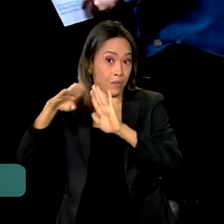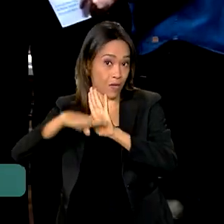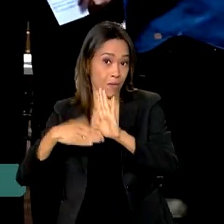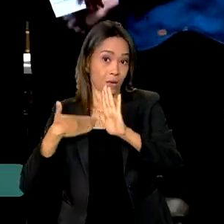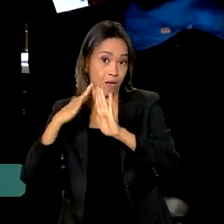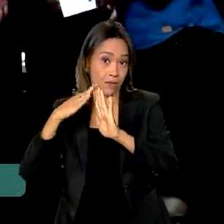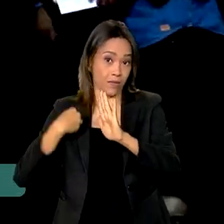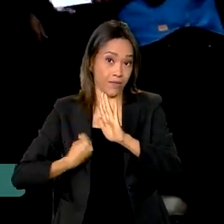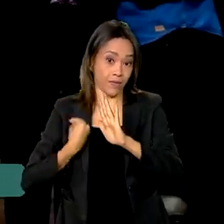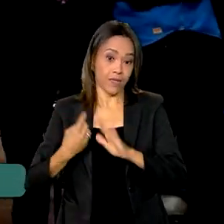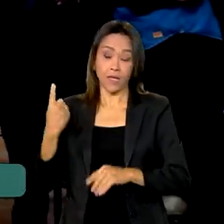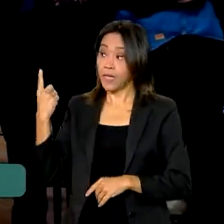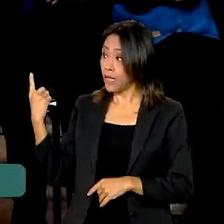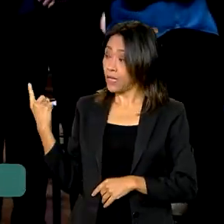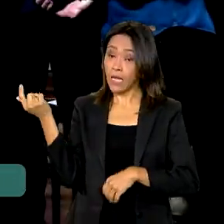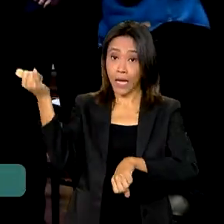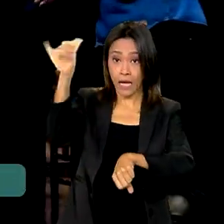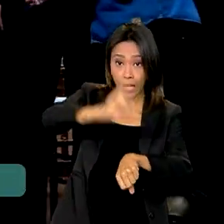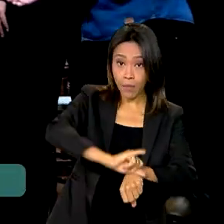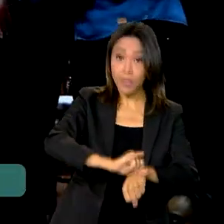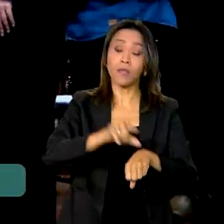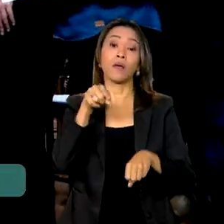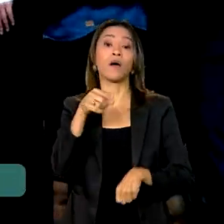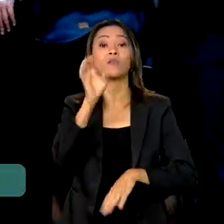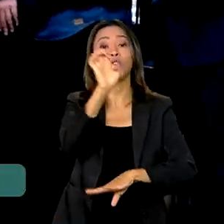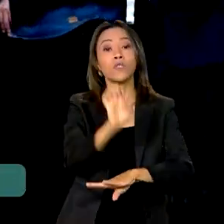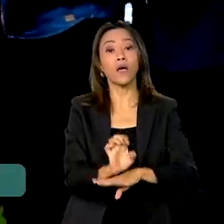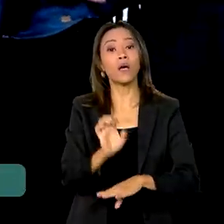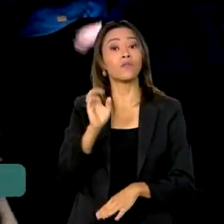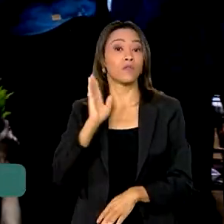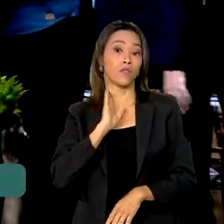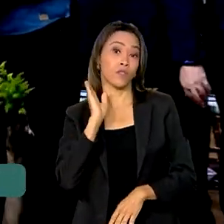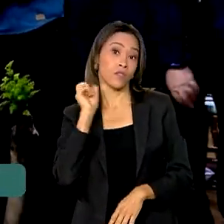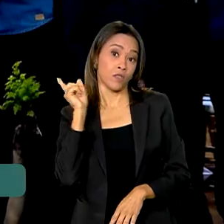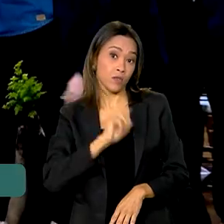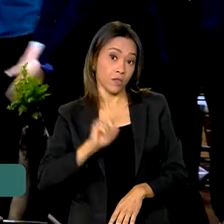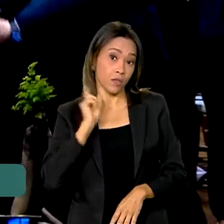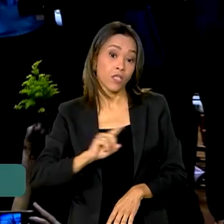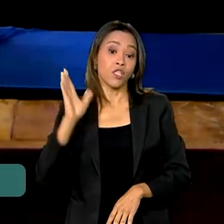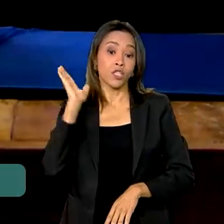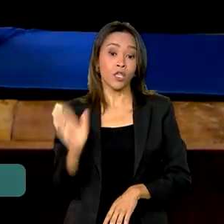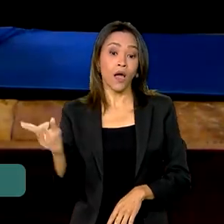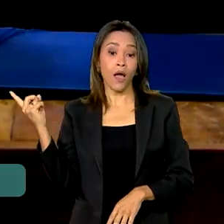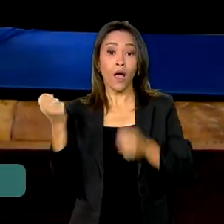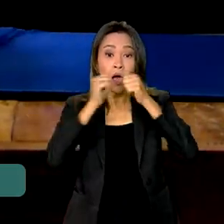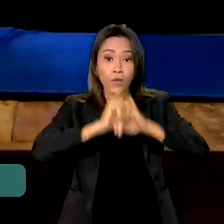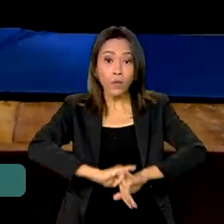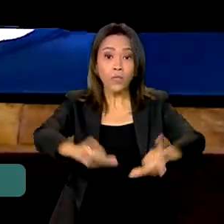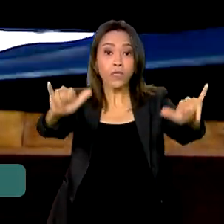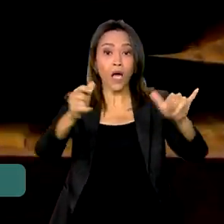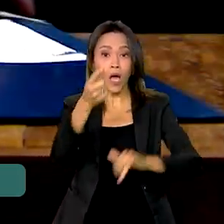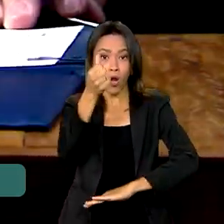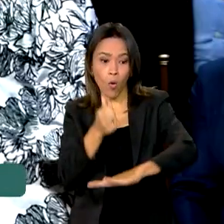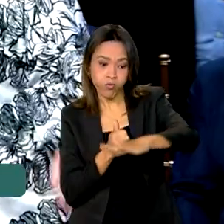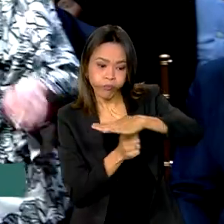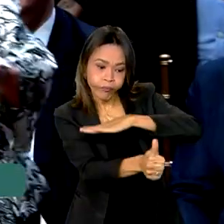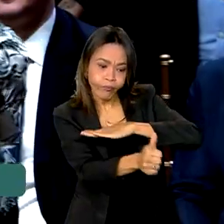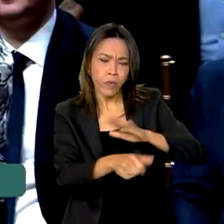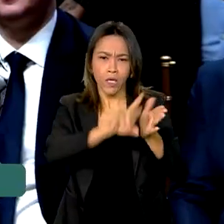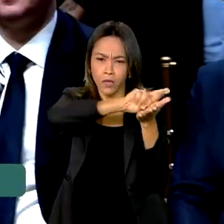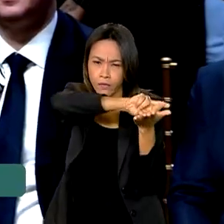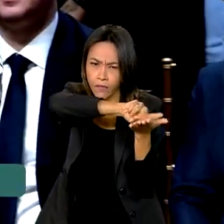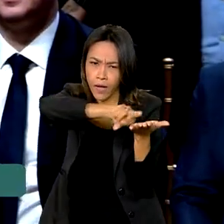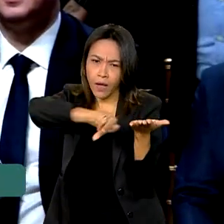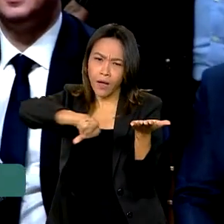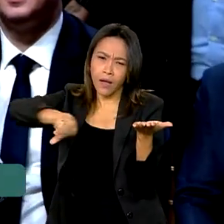De Belas Artes. Na capital mineira, o presidente Lula e ministros anunciaram ações e um aporte de recursos